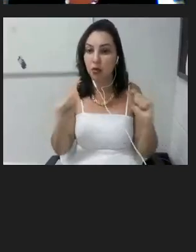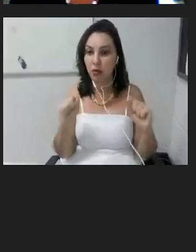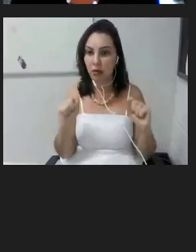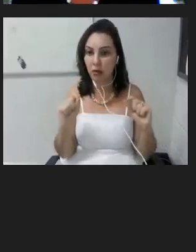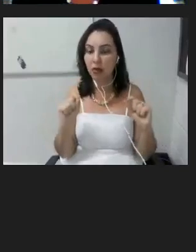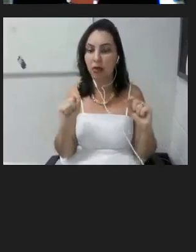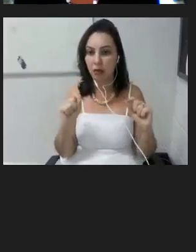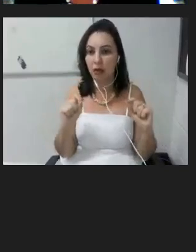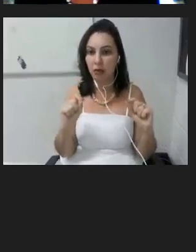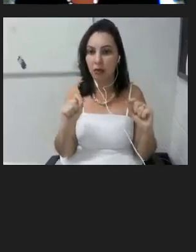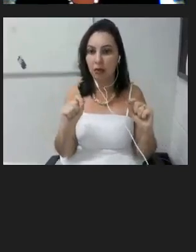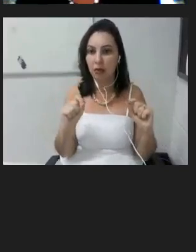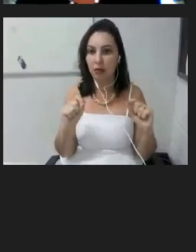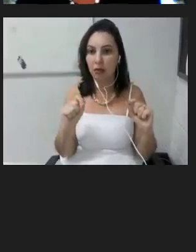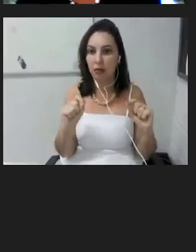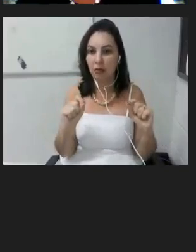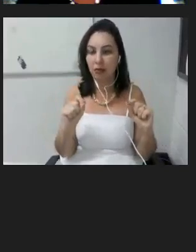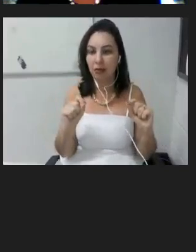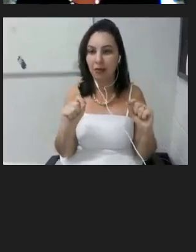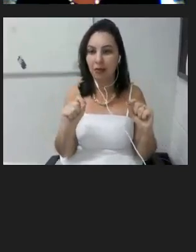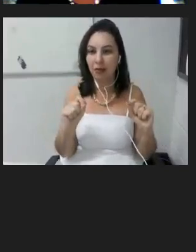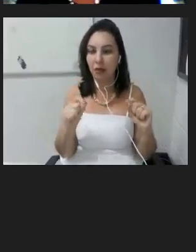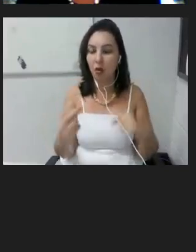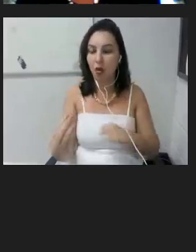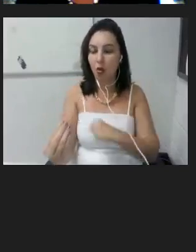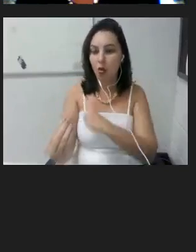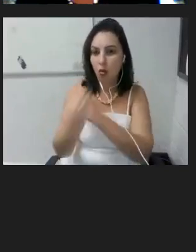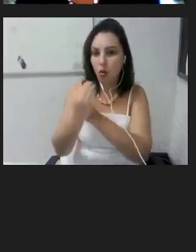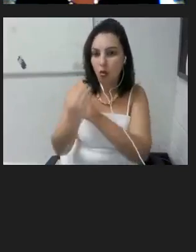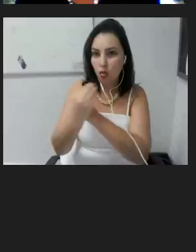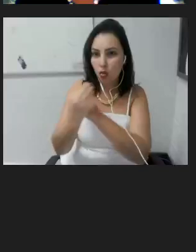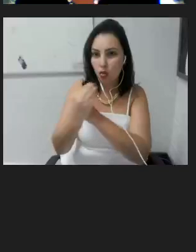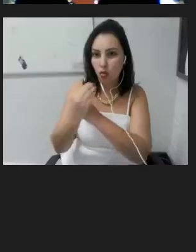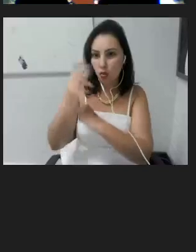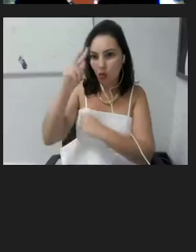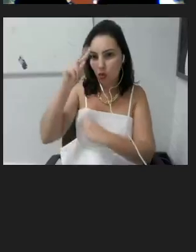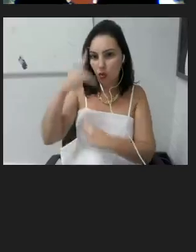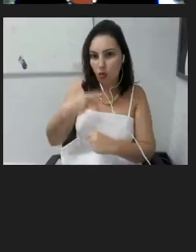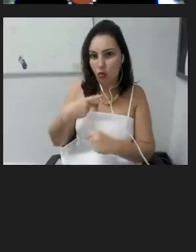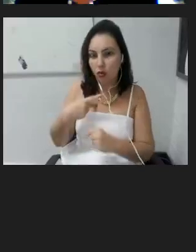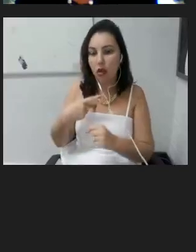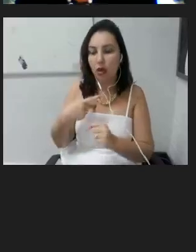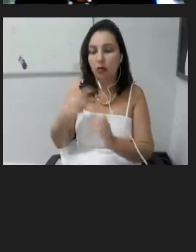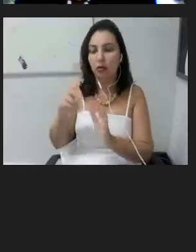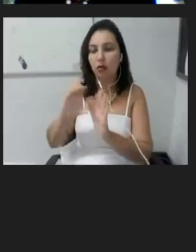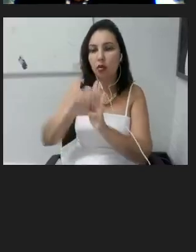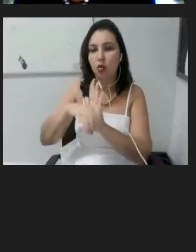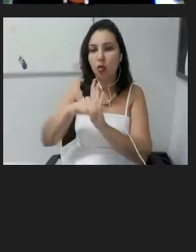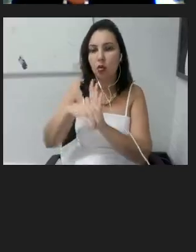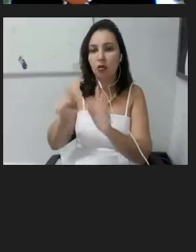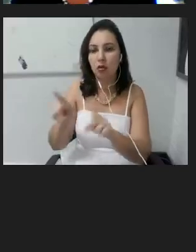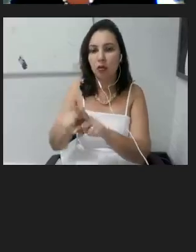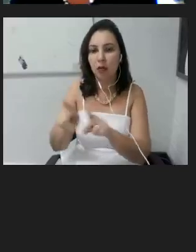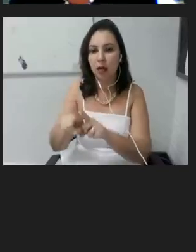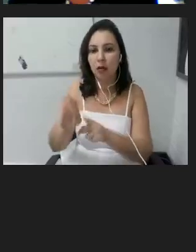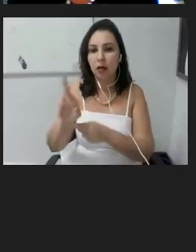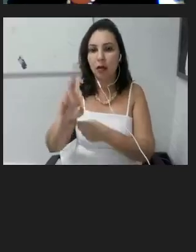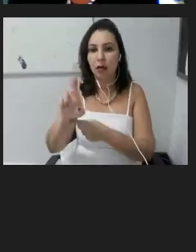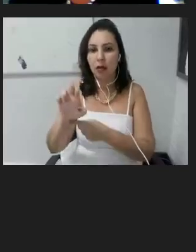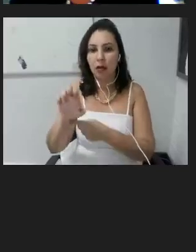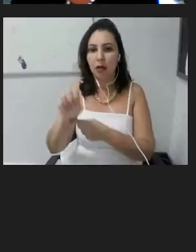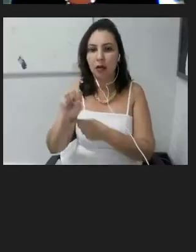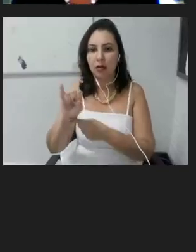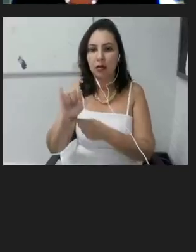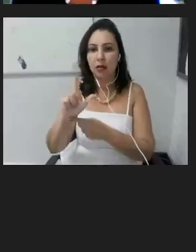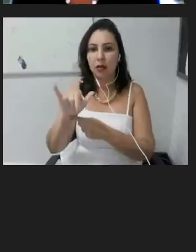tanto a resiliência como o autocuidado. Aí são dois novos conceitos para a gente. A resiliência vem como